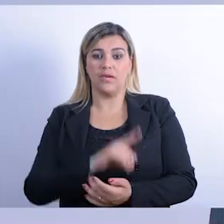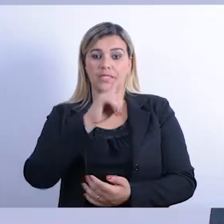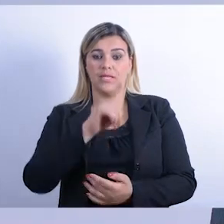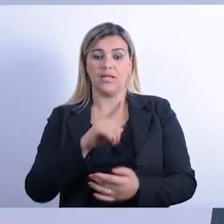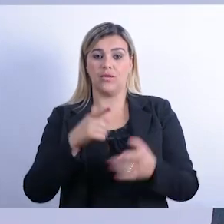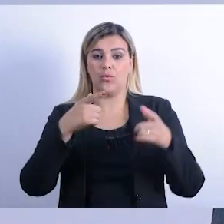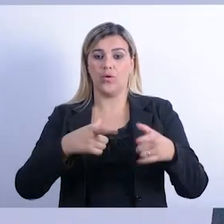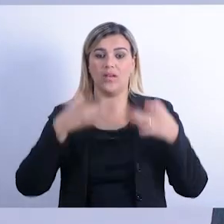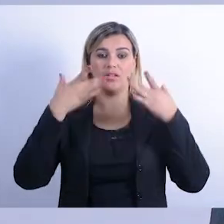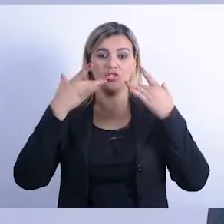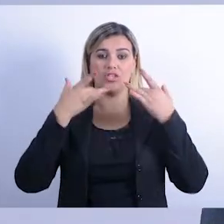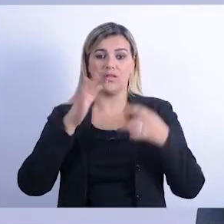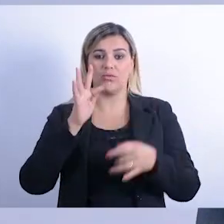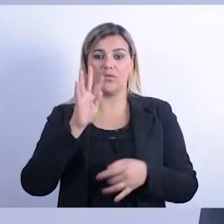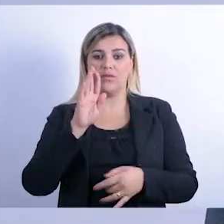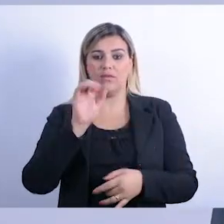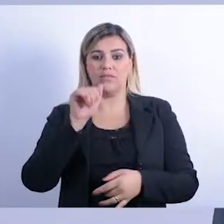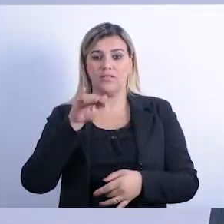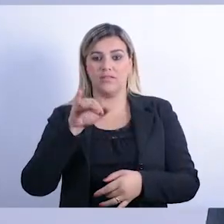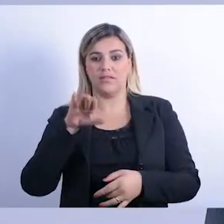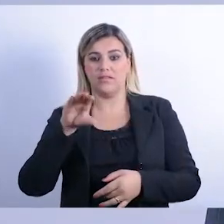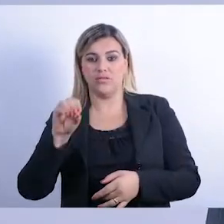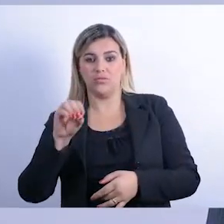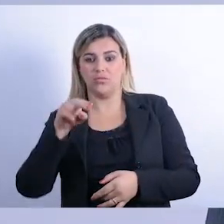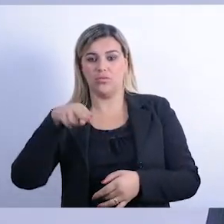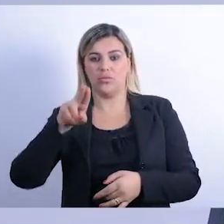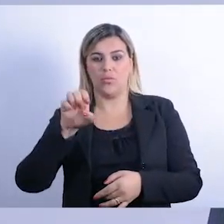Vai ser no Teatro Francisco Nunes.